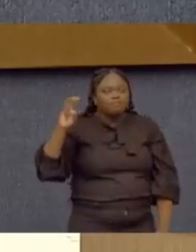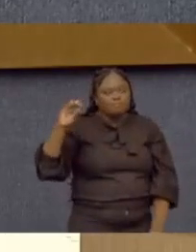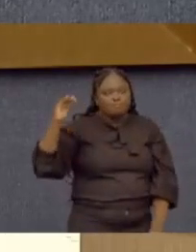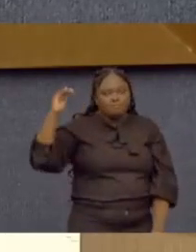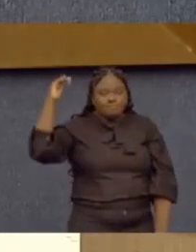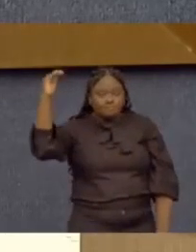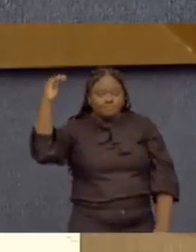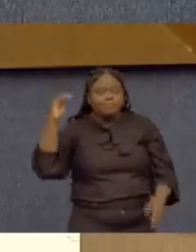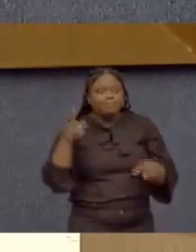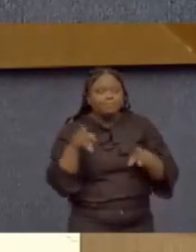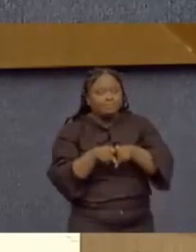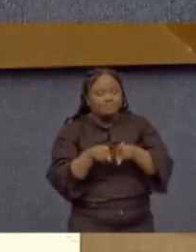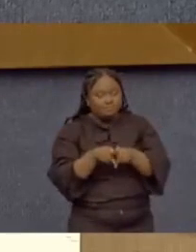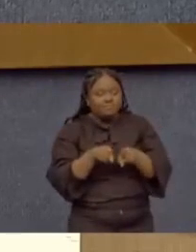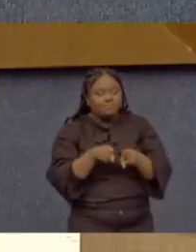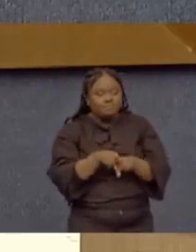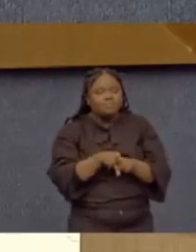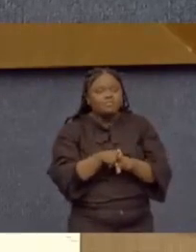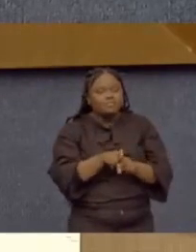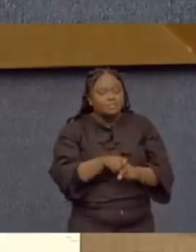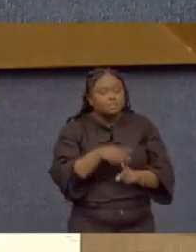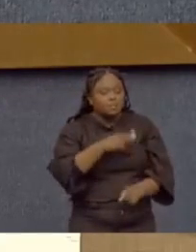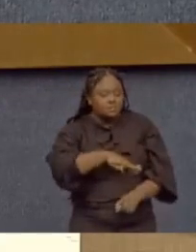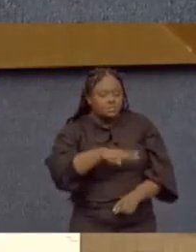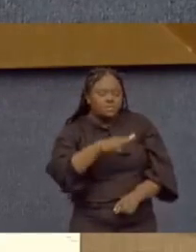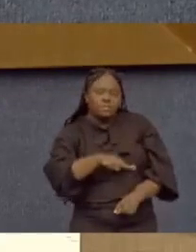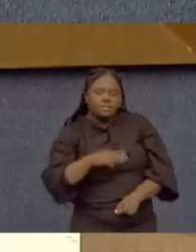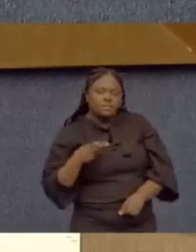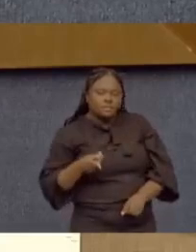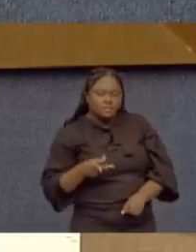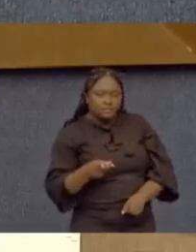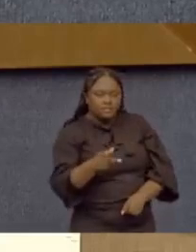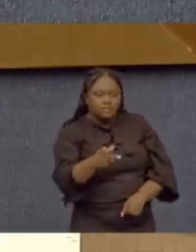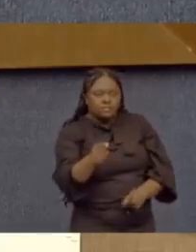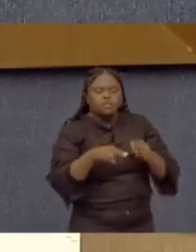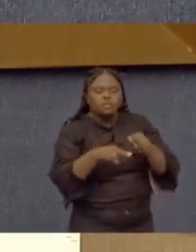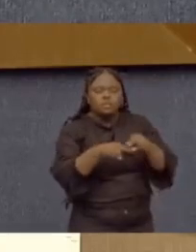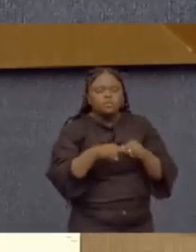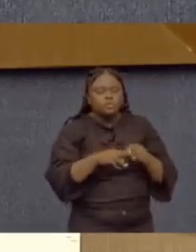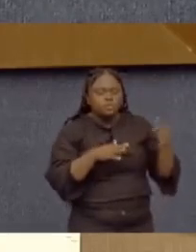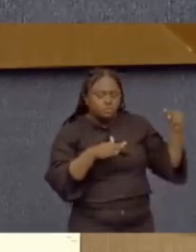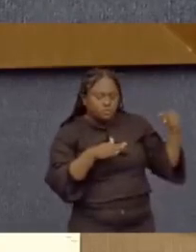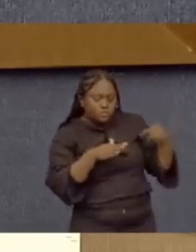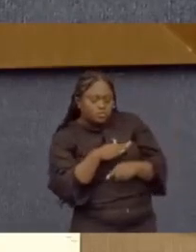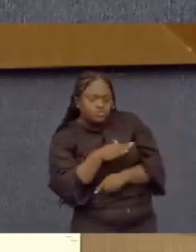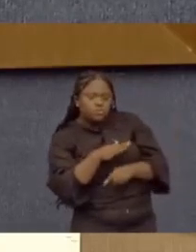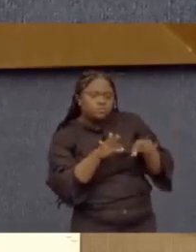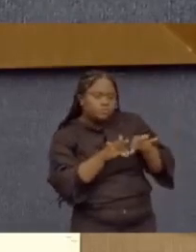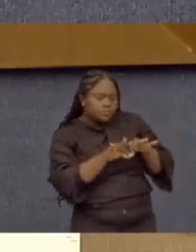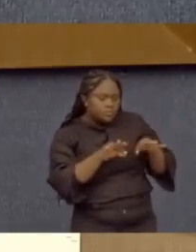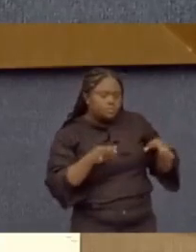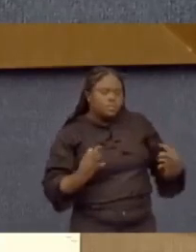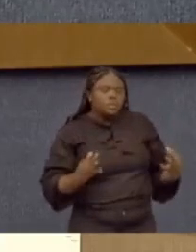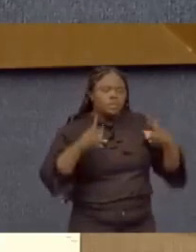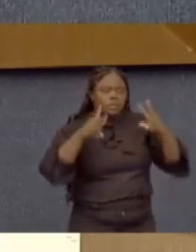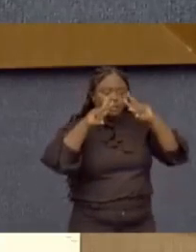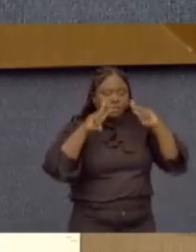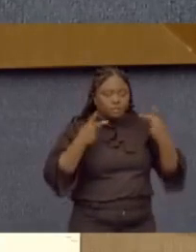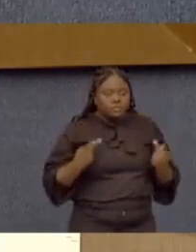providência e agentes de sua infinita misericórdia. Portanto, com profunda humildade e reconhecimento da minha pequenez,